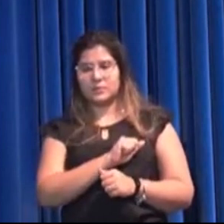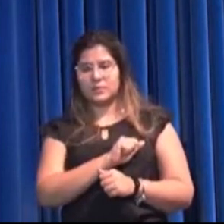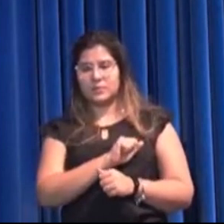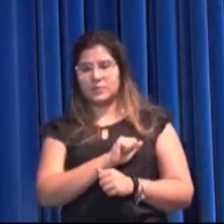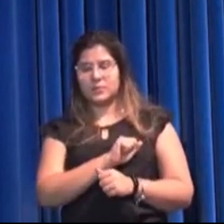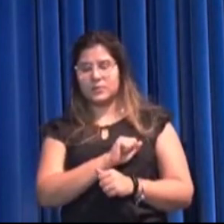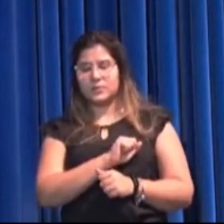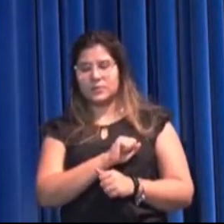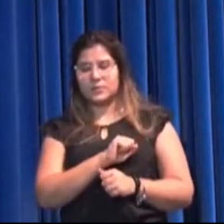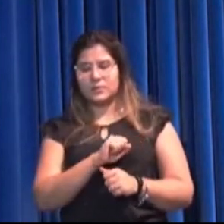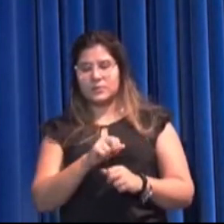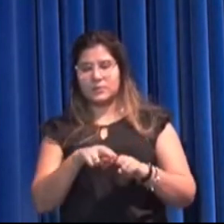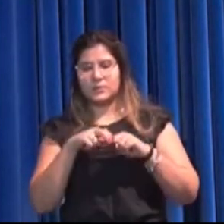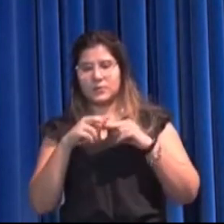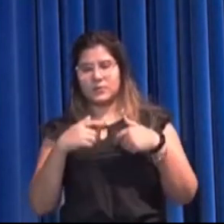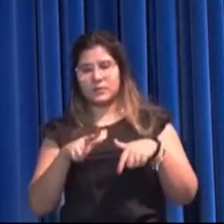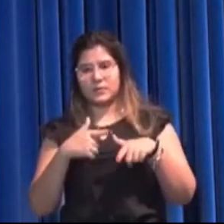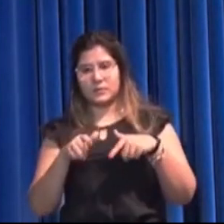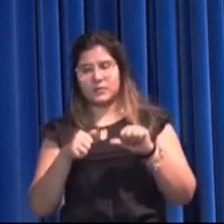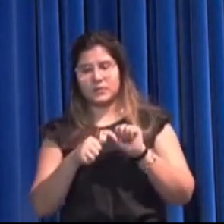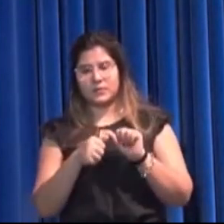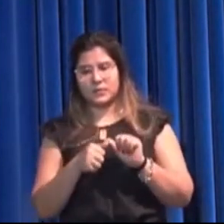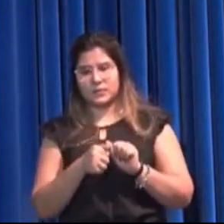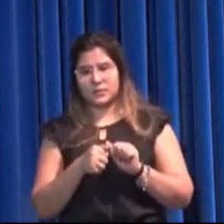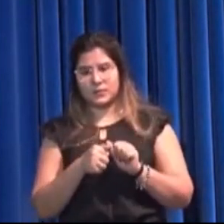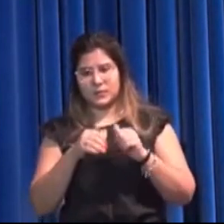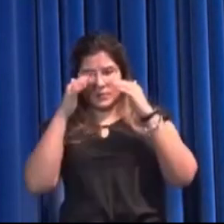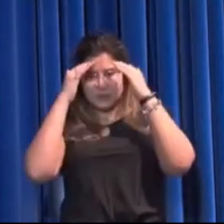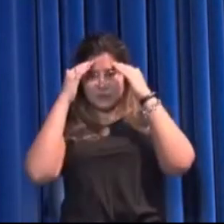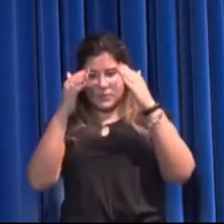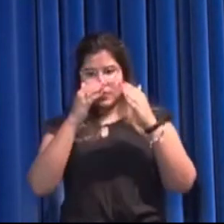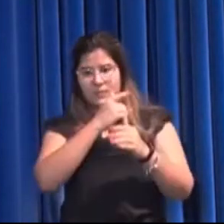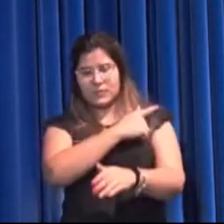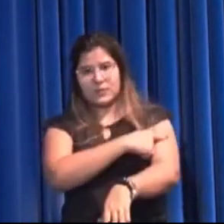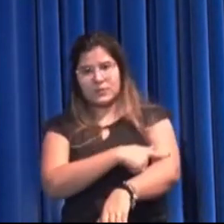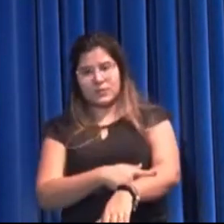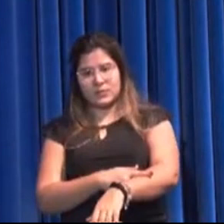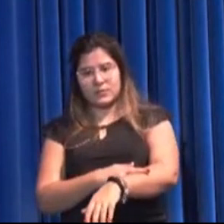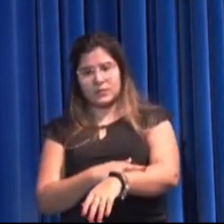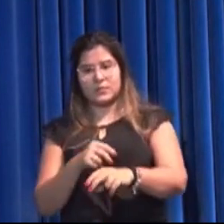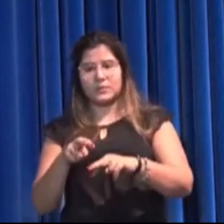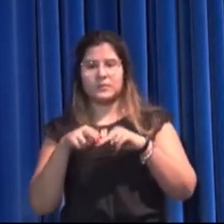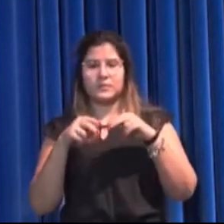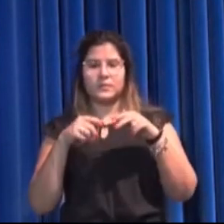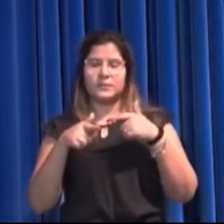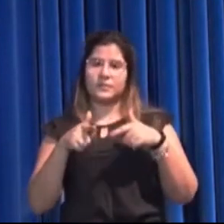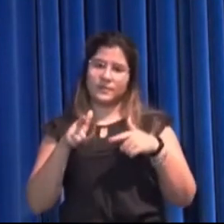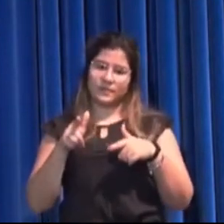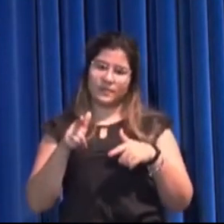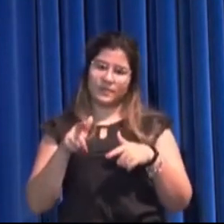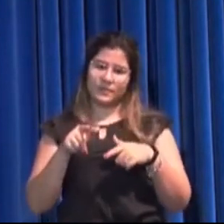por causa do trabalho que realizam. Vivei em paz uns com os outros.